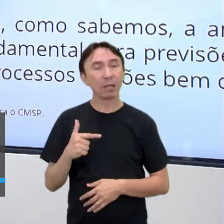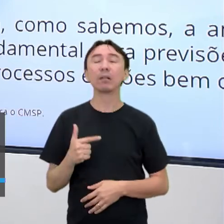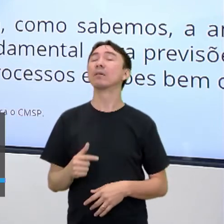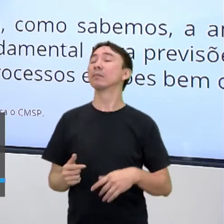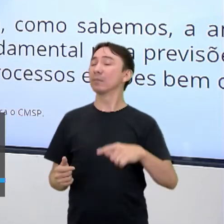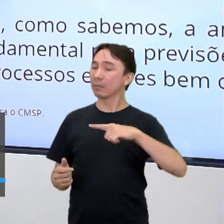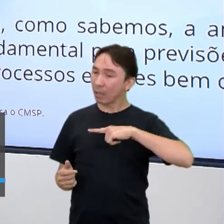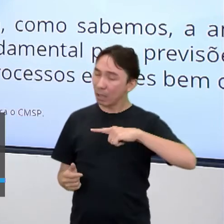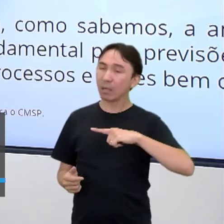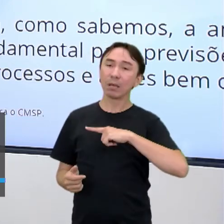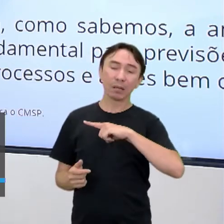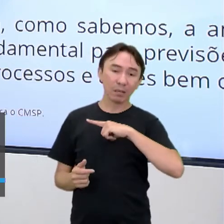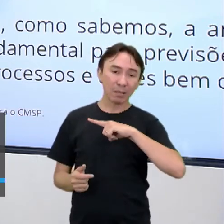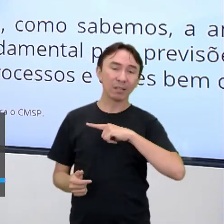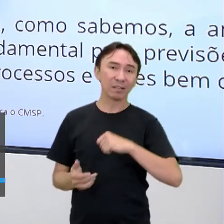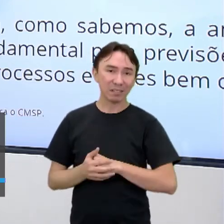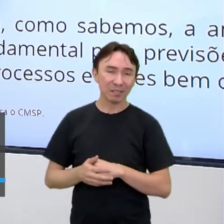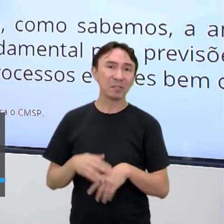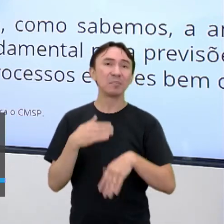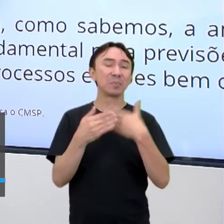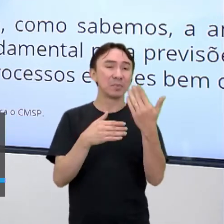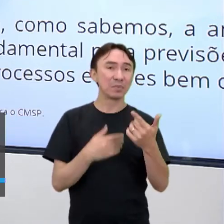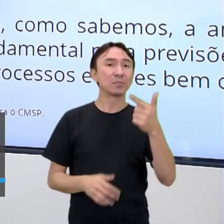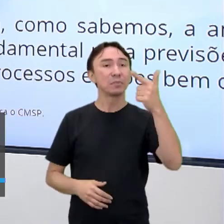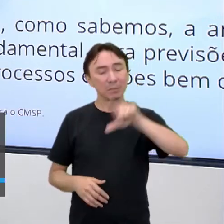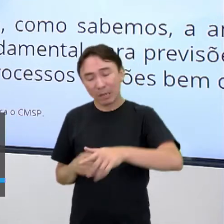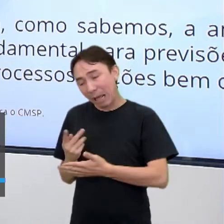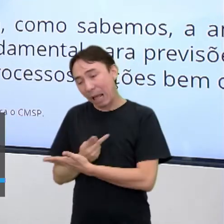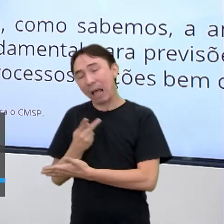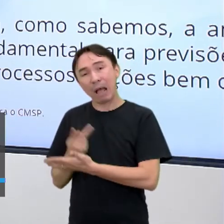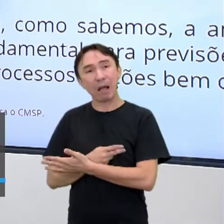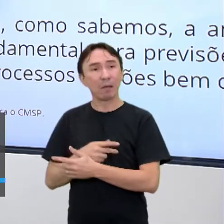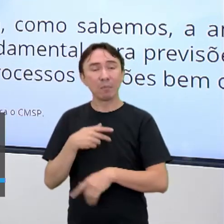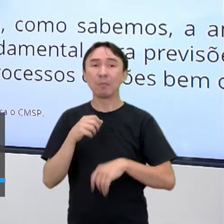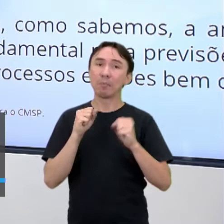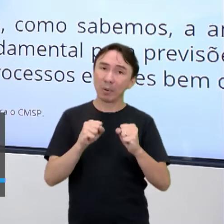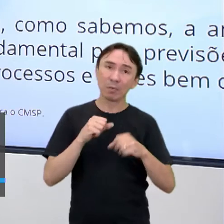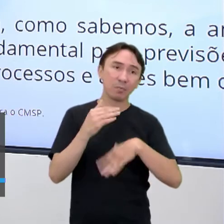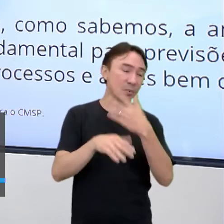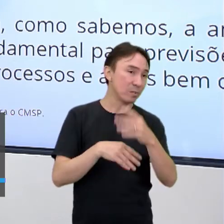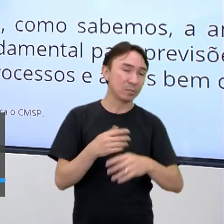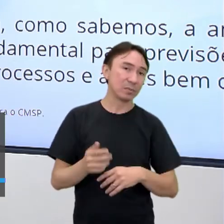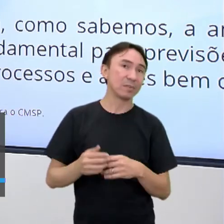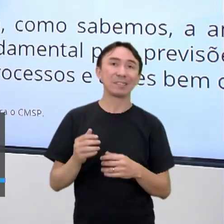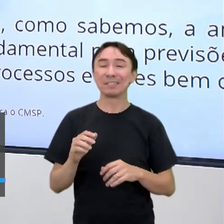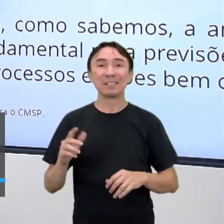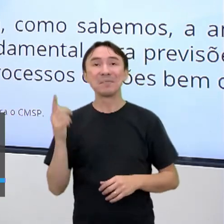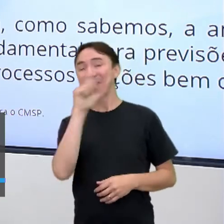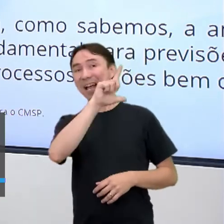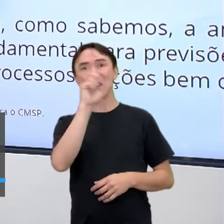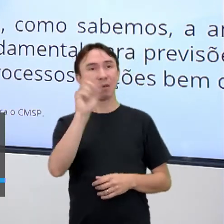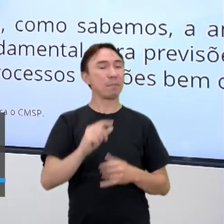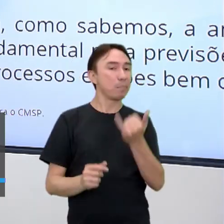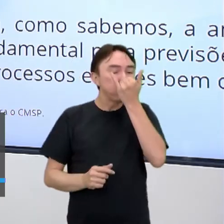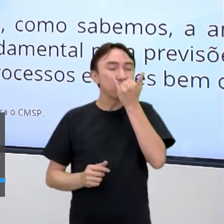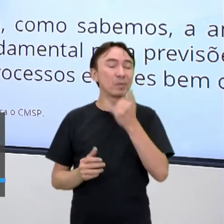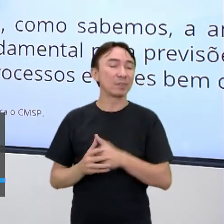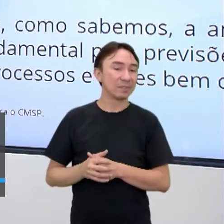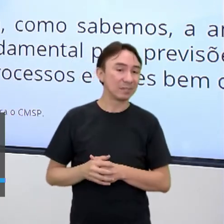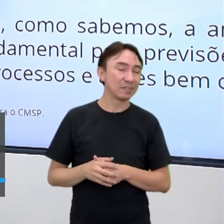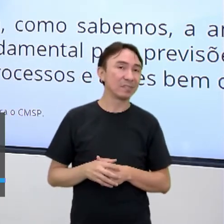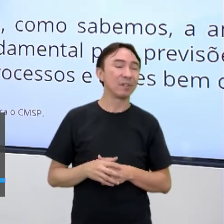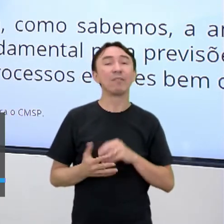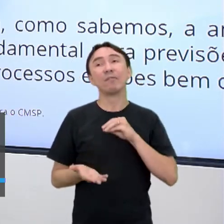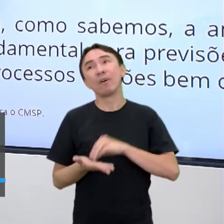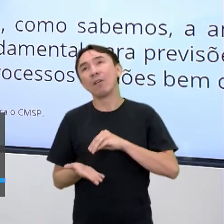acabam se repetindo, vai tudo por água abaixo o que você construiu, porque faltou análise. Análise matemática, possivelmente.